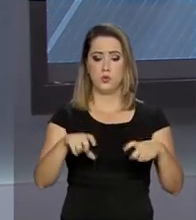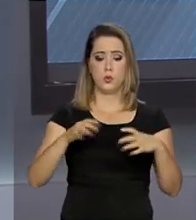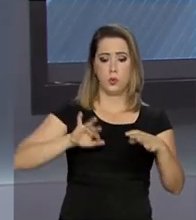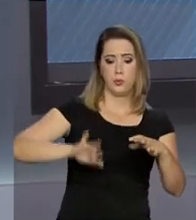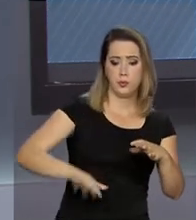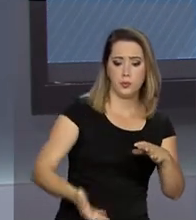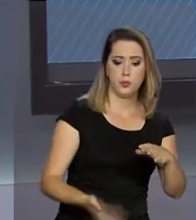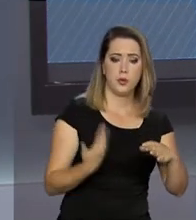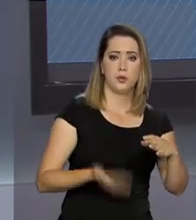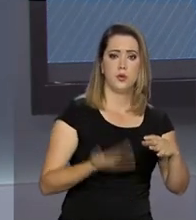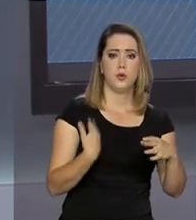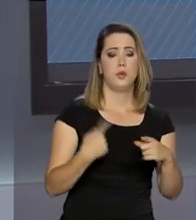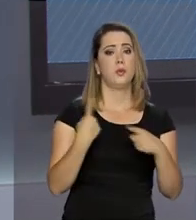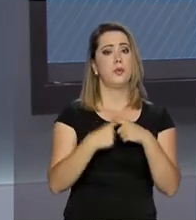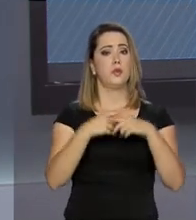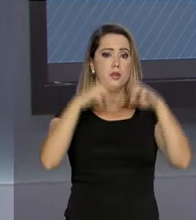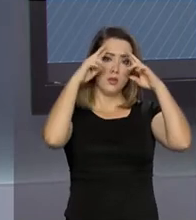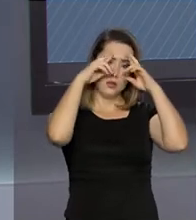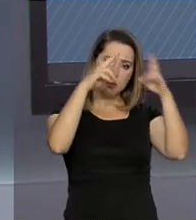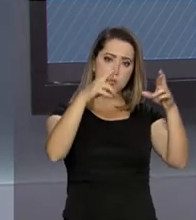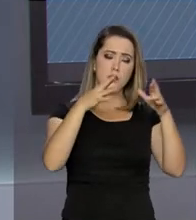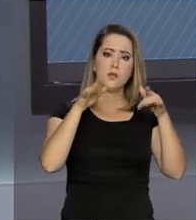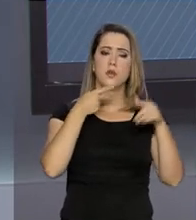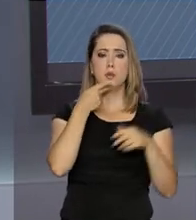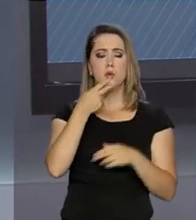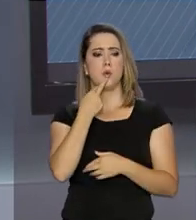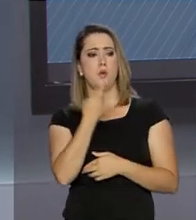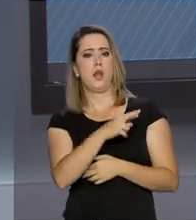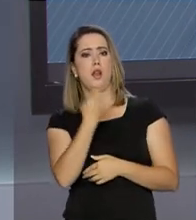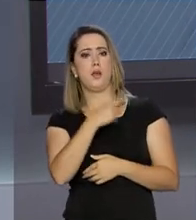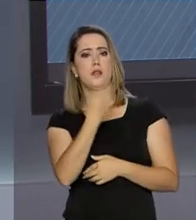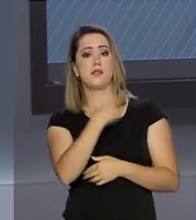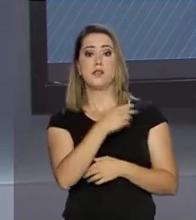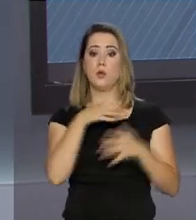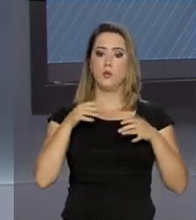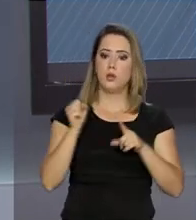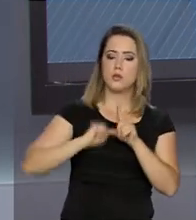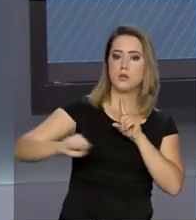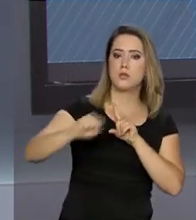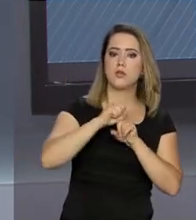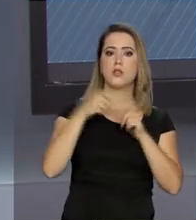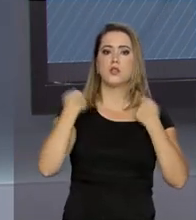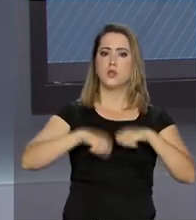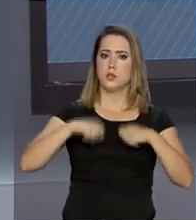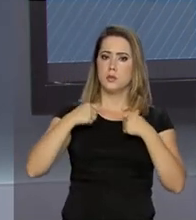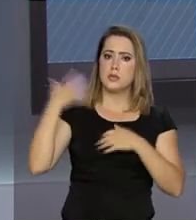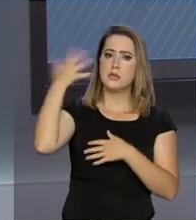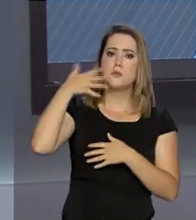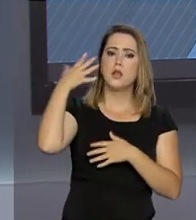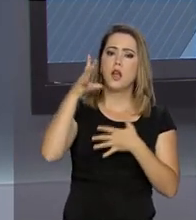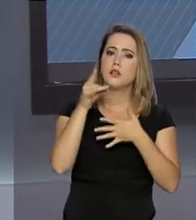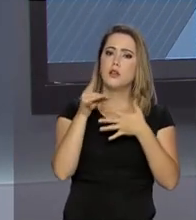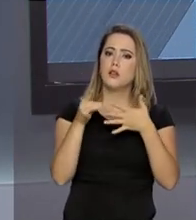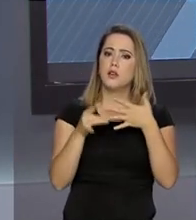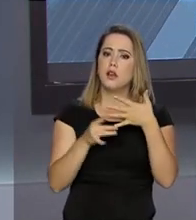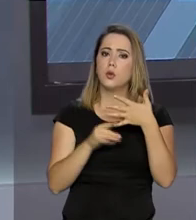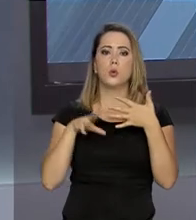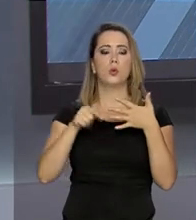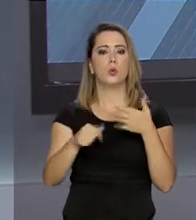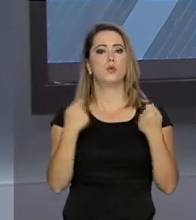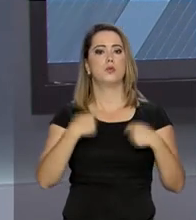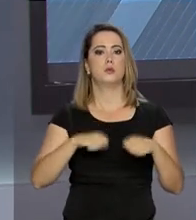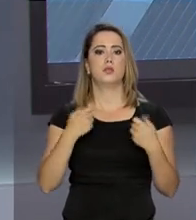se deu em respeito às legítimas manifestações da sociedade ea necessidade de esclarecer e discutir as condições